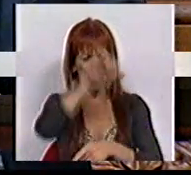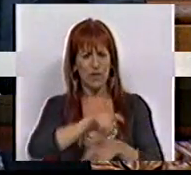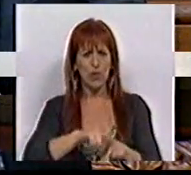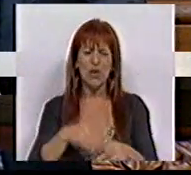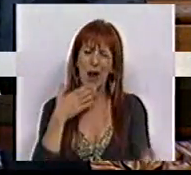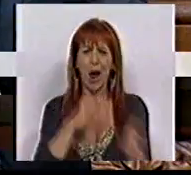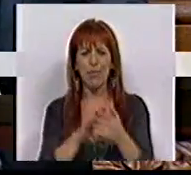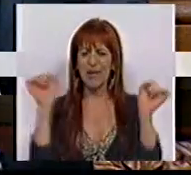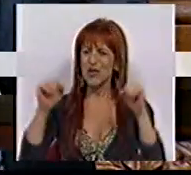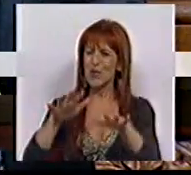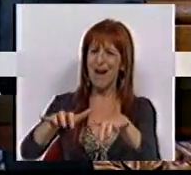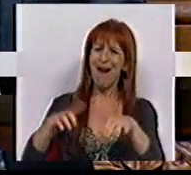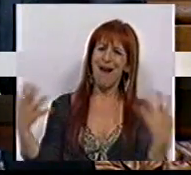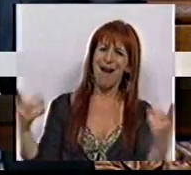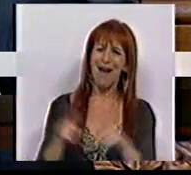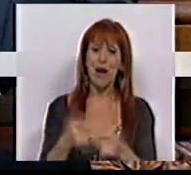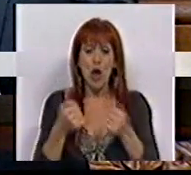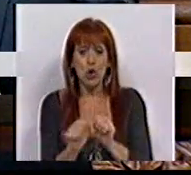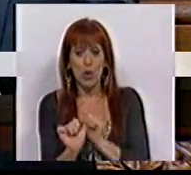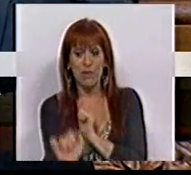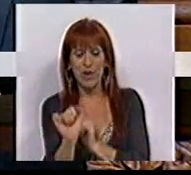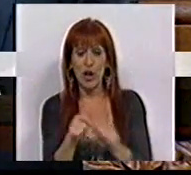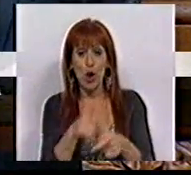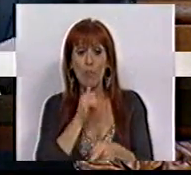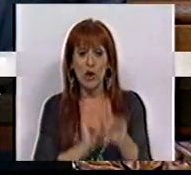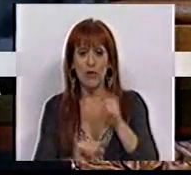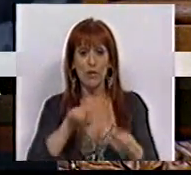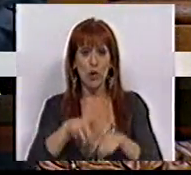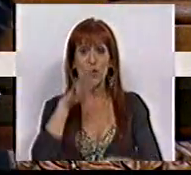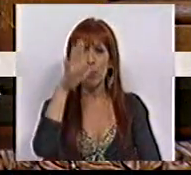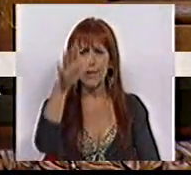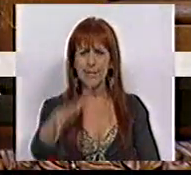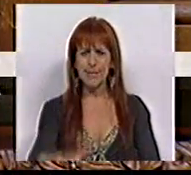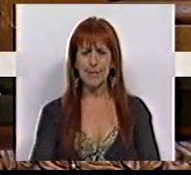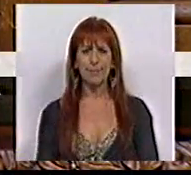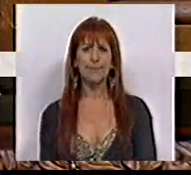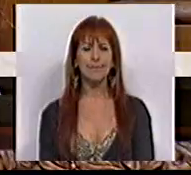governativas usem os consensos parlamentares para esconder as suas opções políticas. Disse.